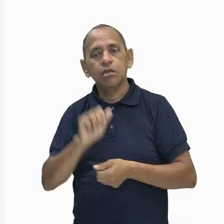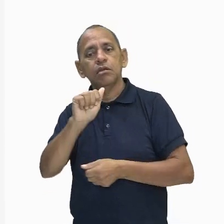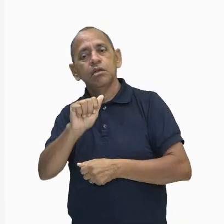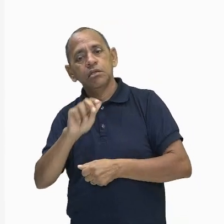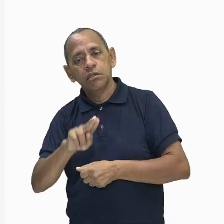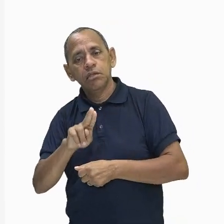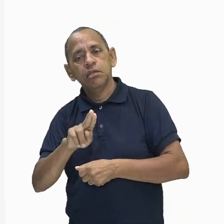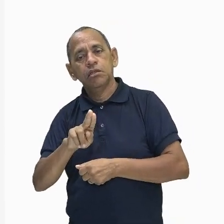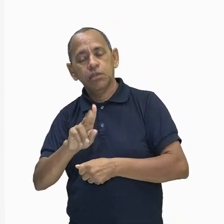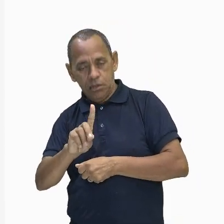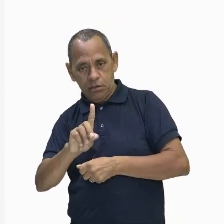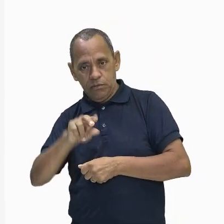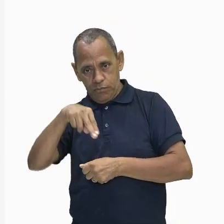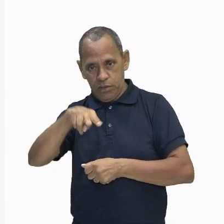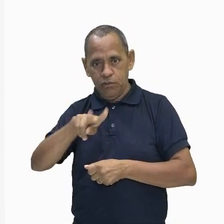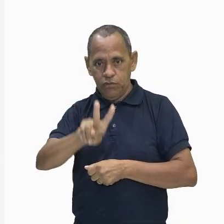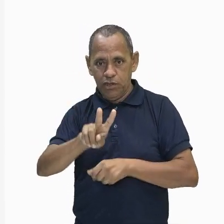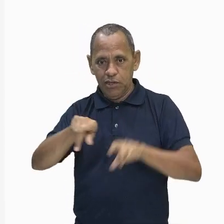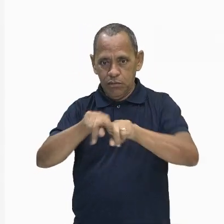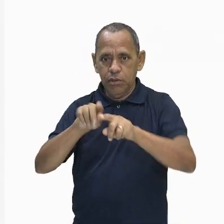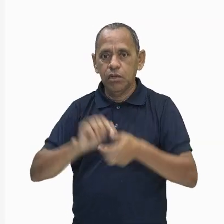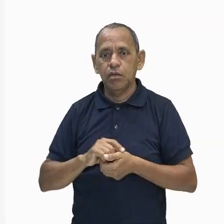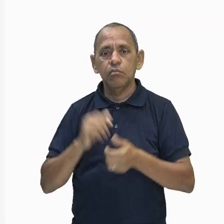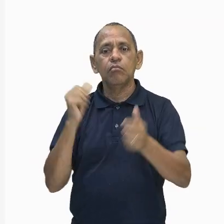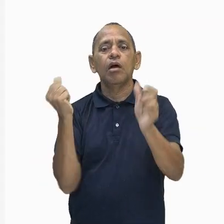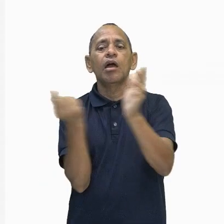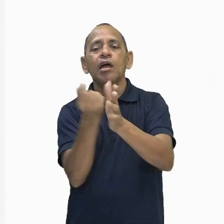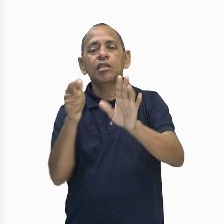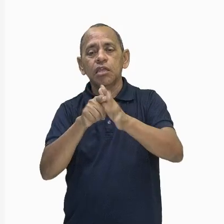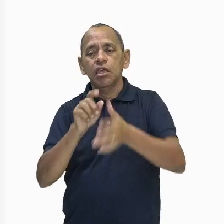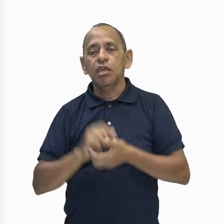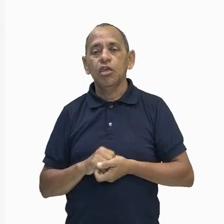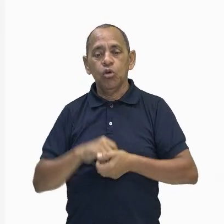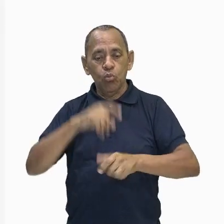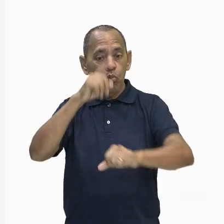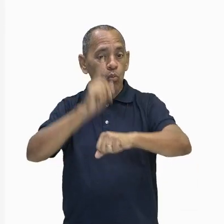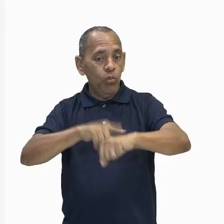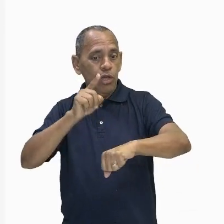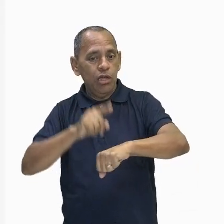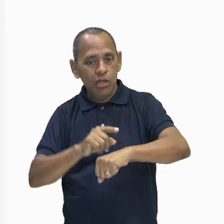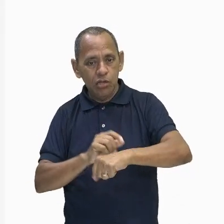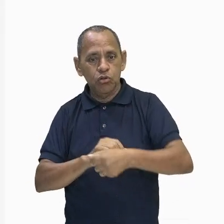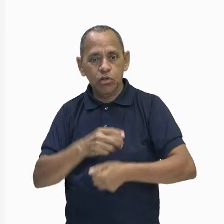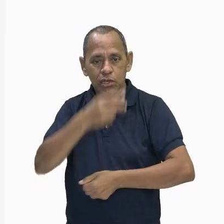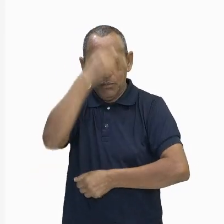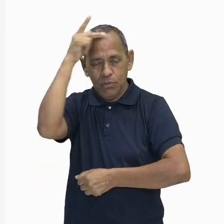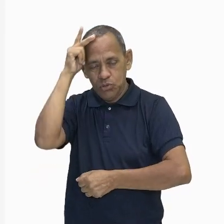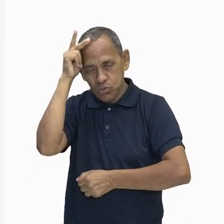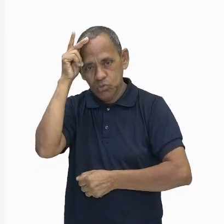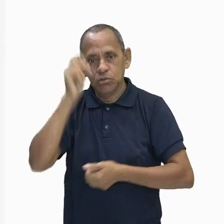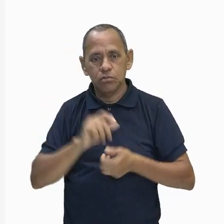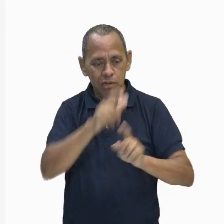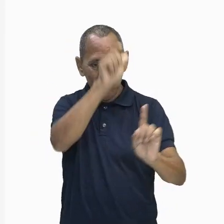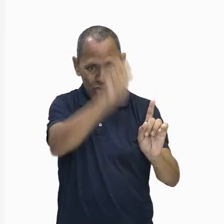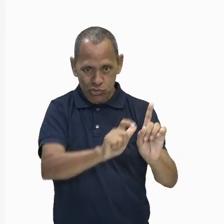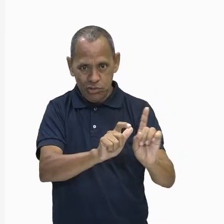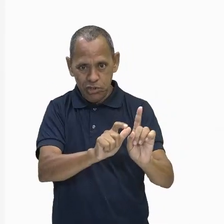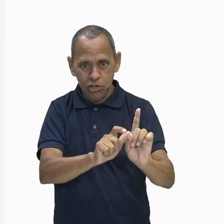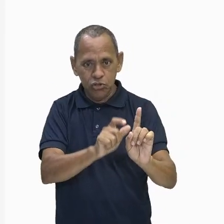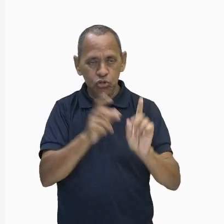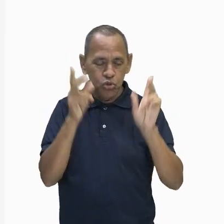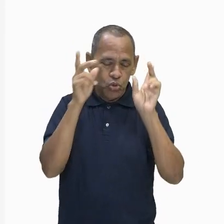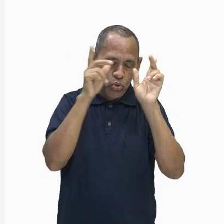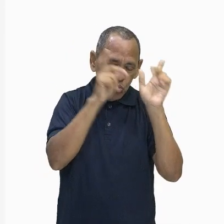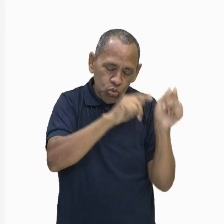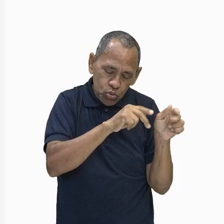ok? Marcando o momento em que o sujeito da oração dormiu. Além deste advérbio,